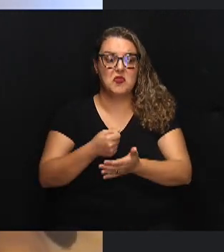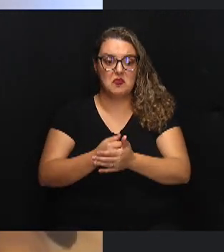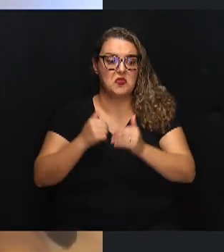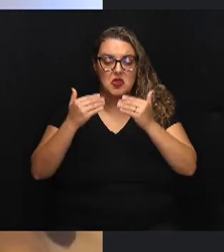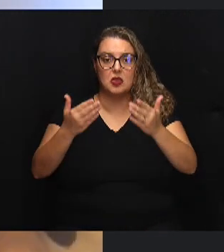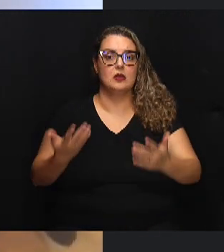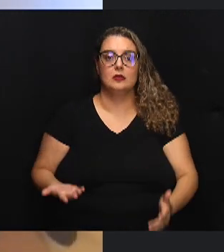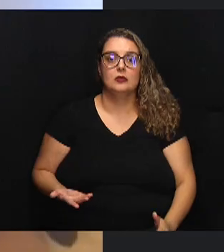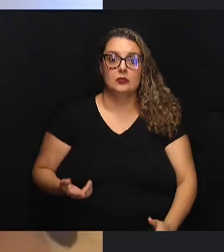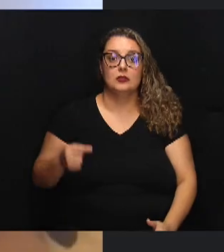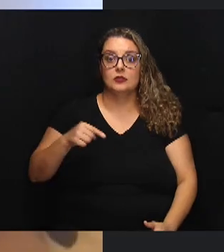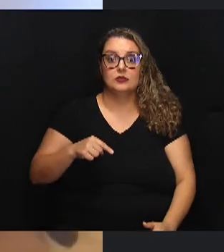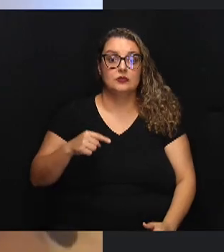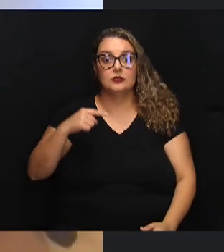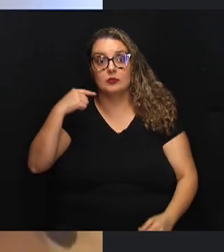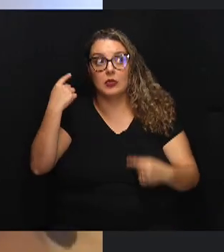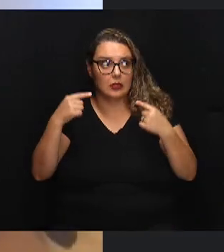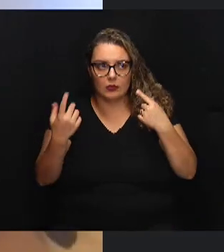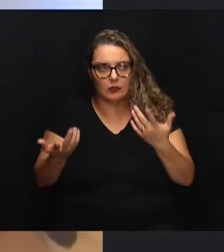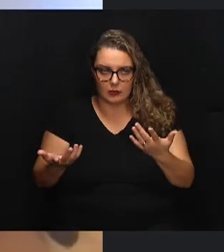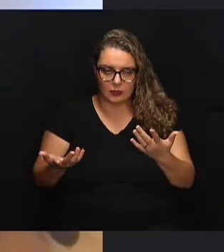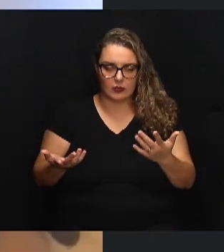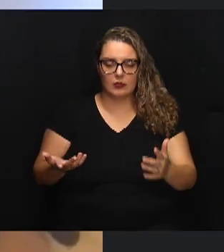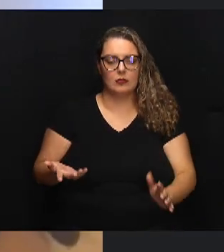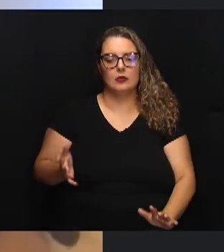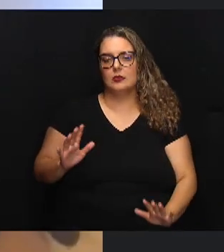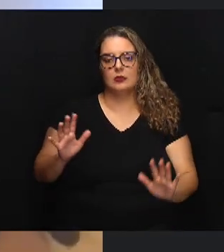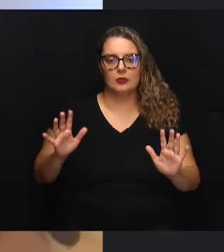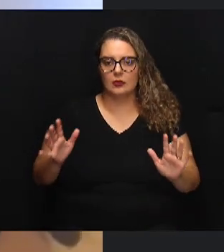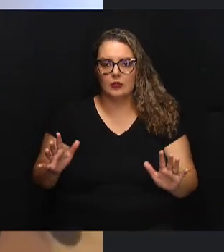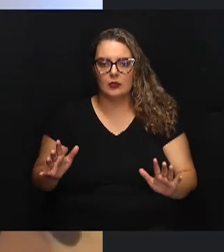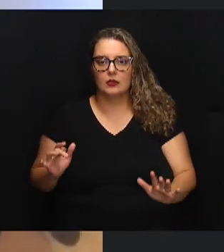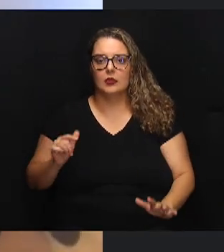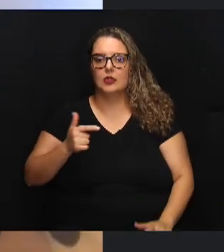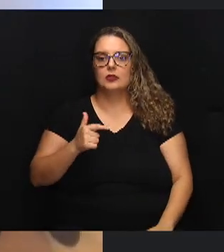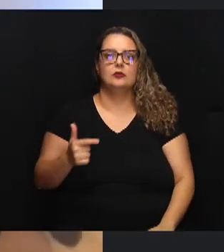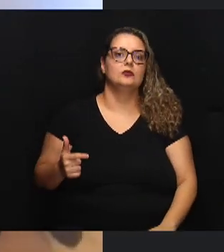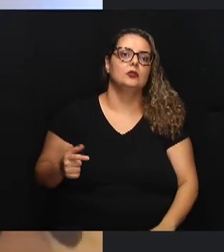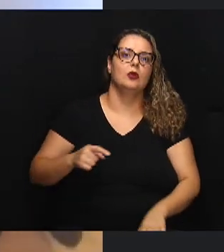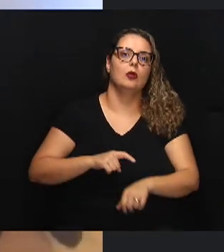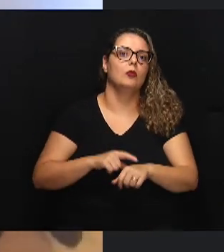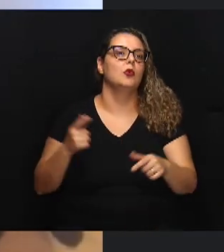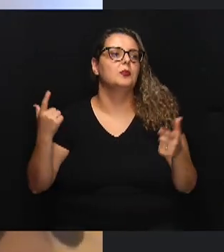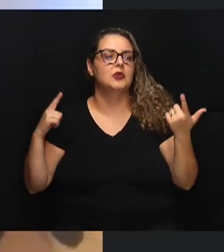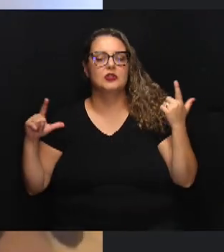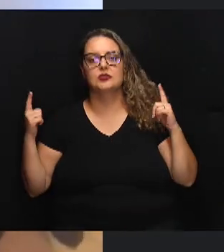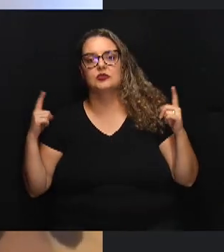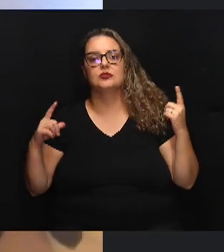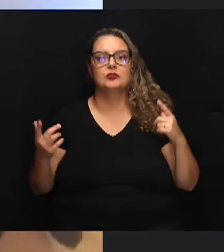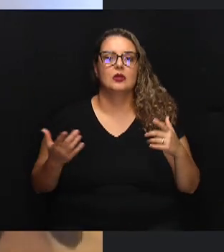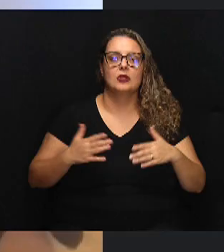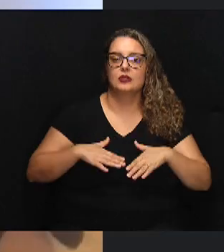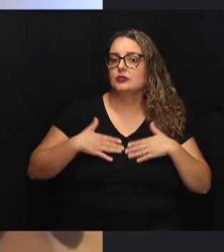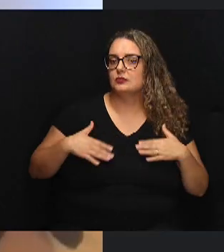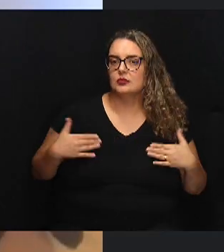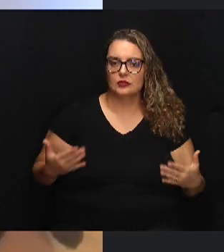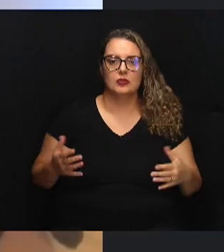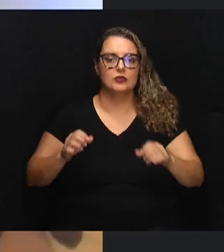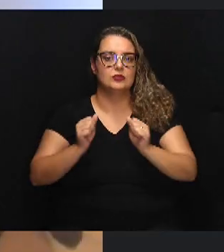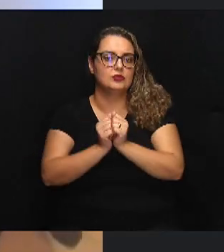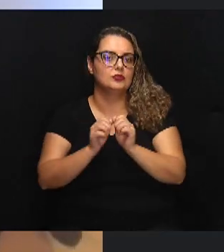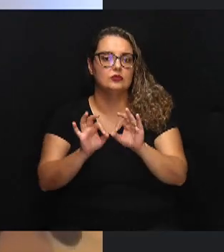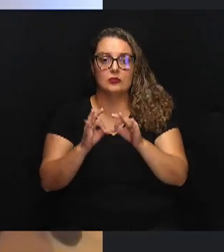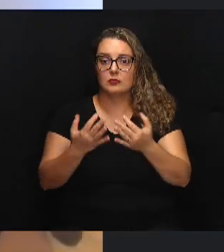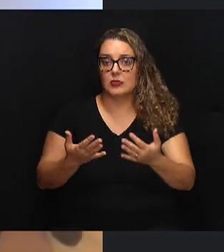de se tornar uma neurose, né, onde a pessoa acaba não tendo nenhum momento de lazer, de relaxar ali com seus familiares e